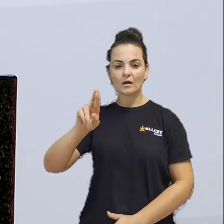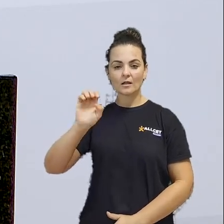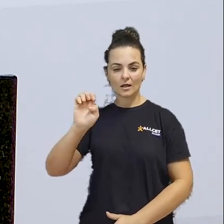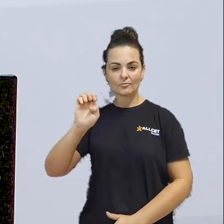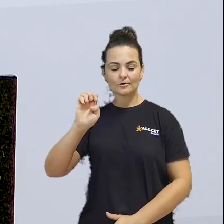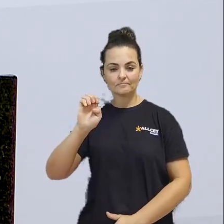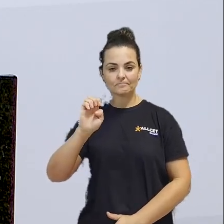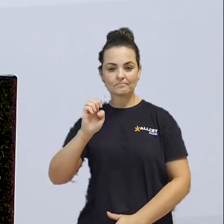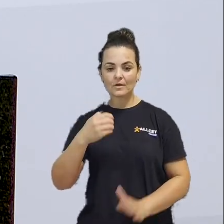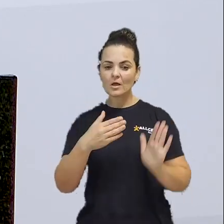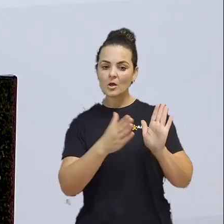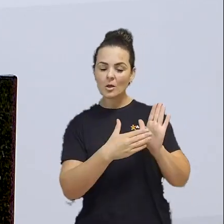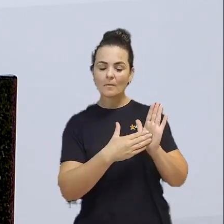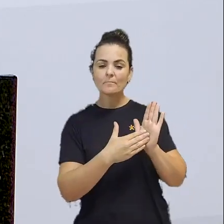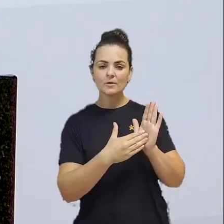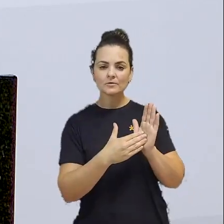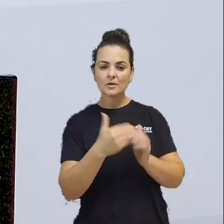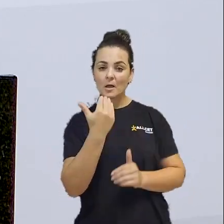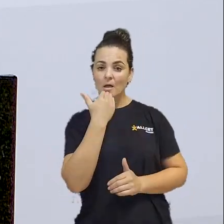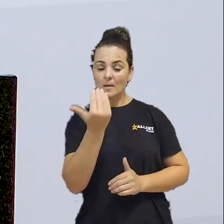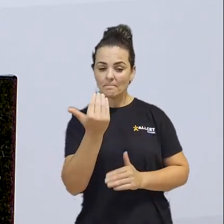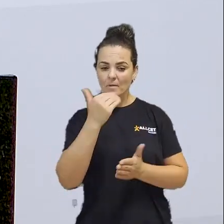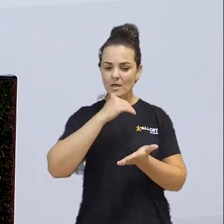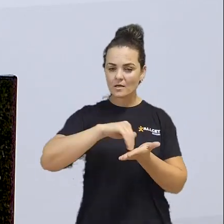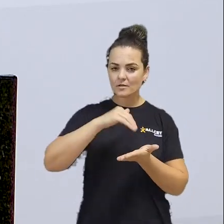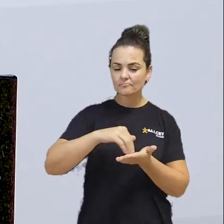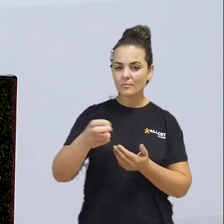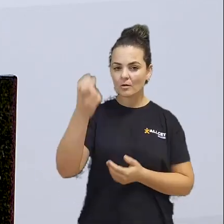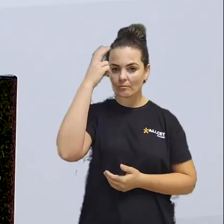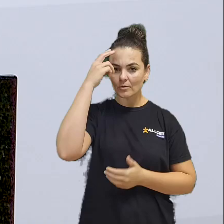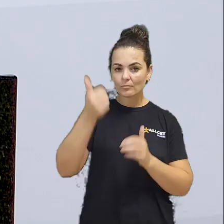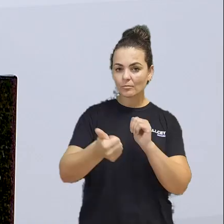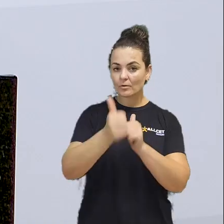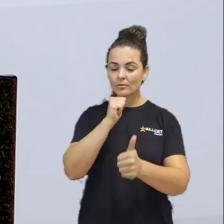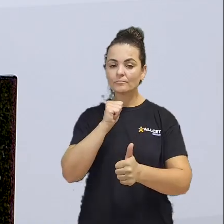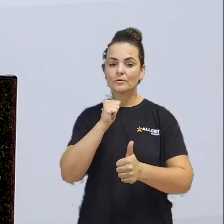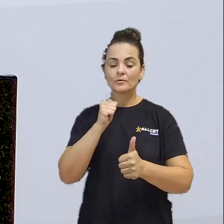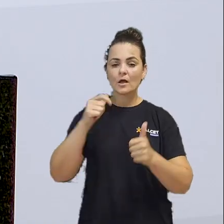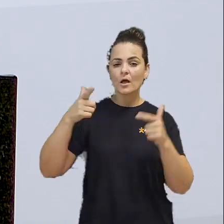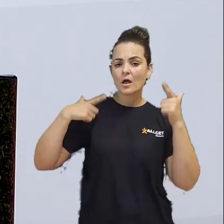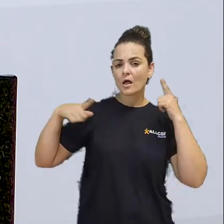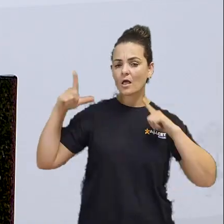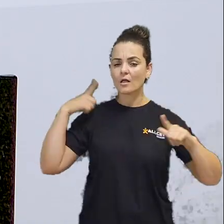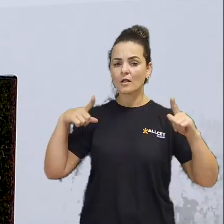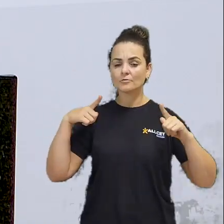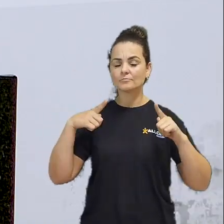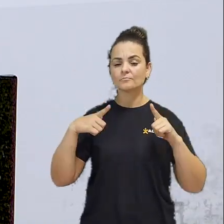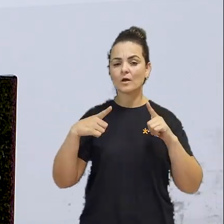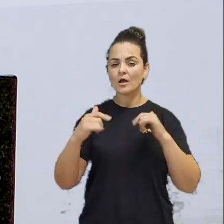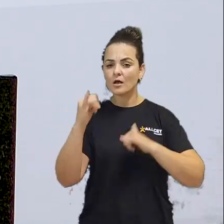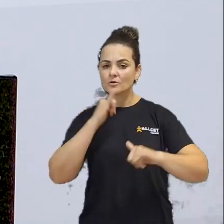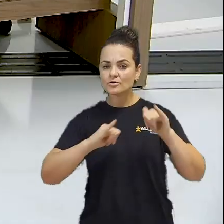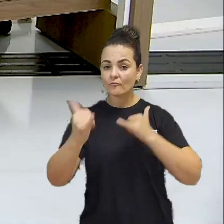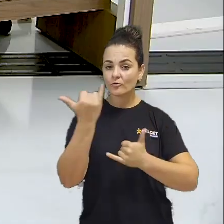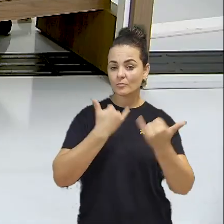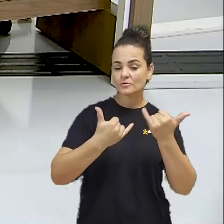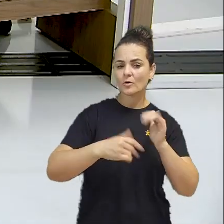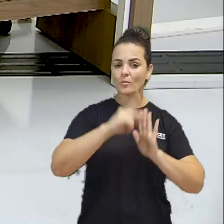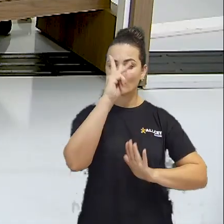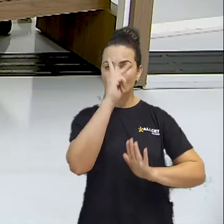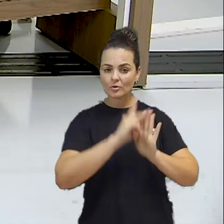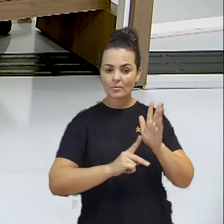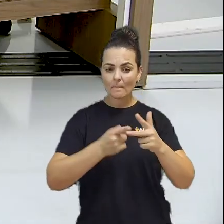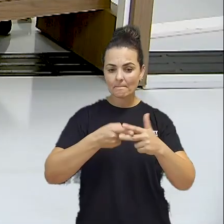na matéria a vereadora solicita a secretaria de cultura esporte e lazer o envio de informações acerca dos projetos para